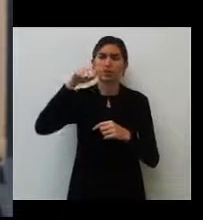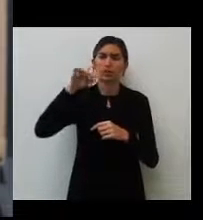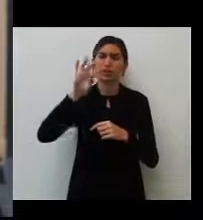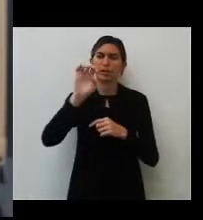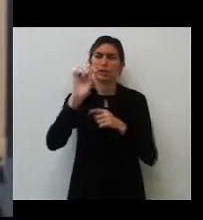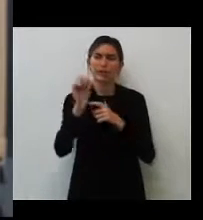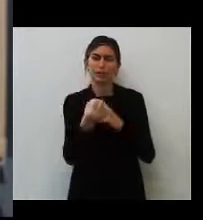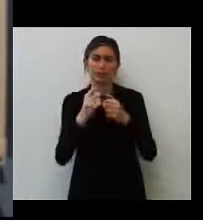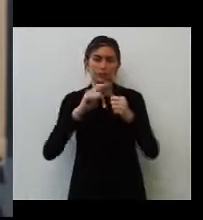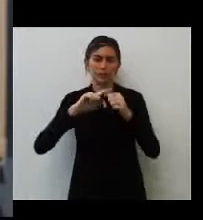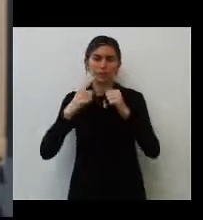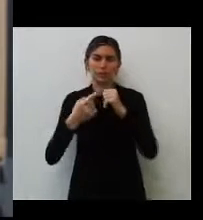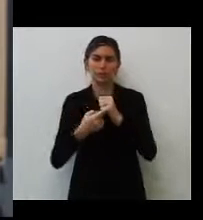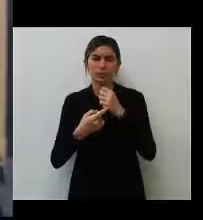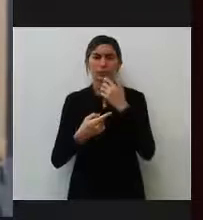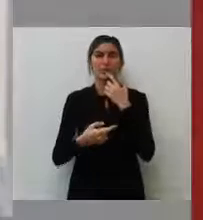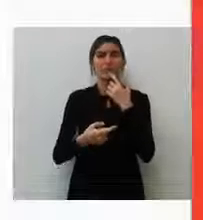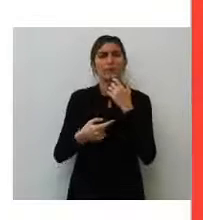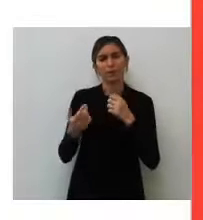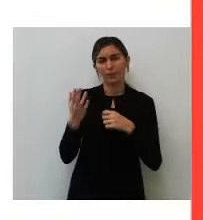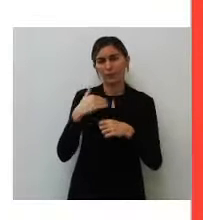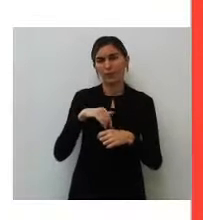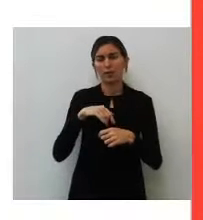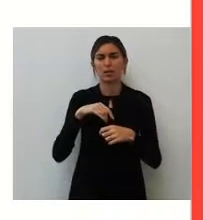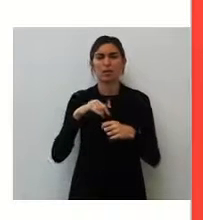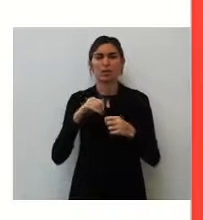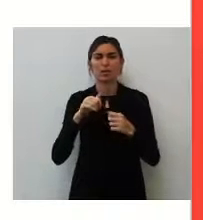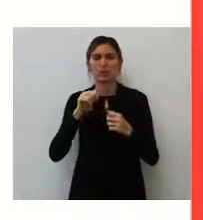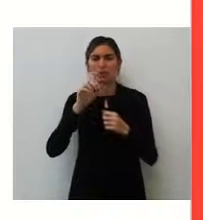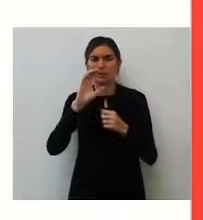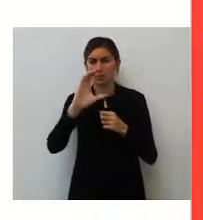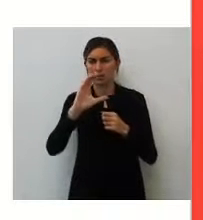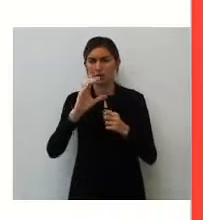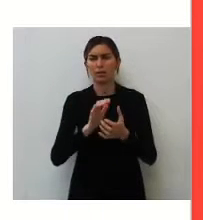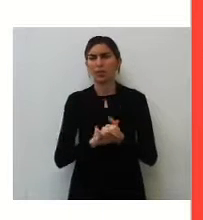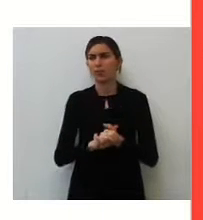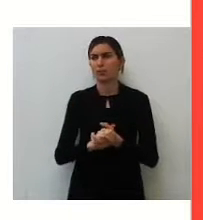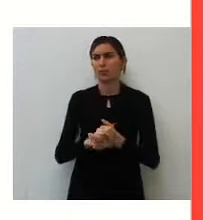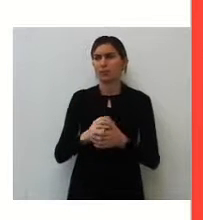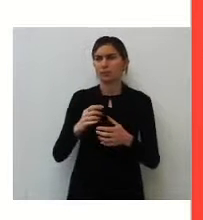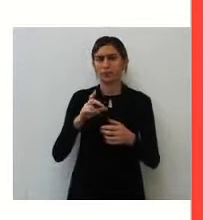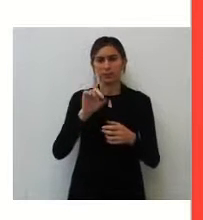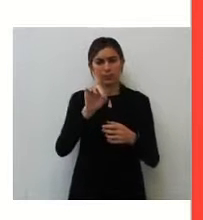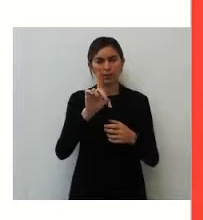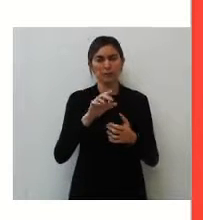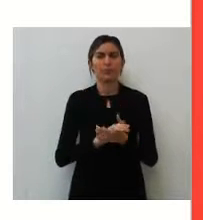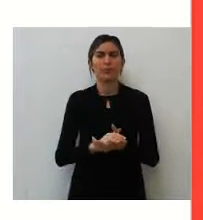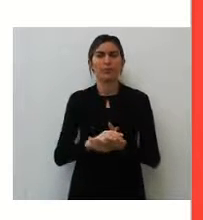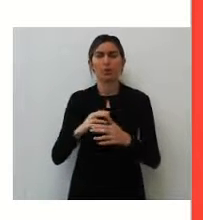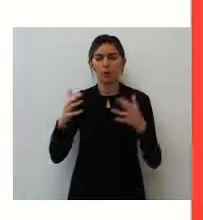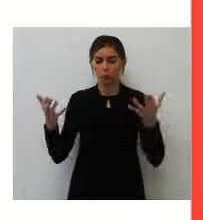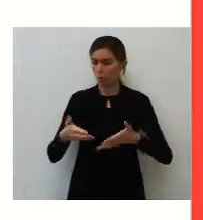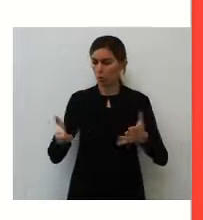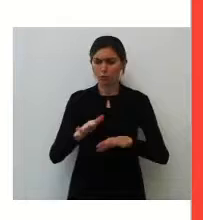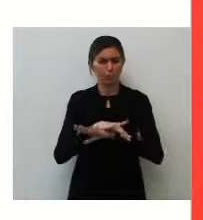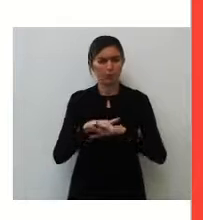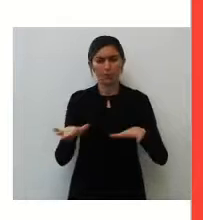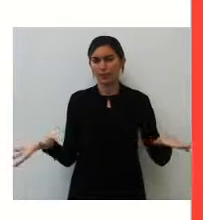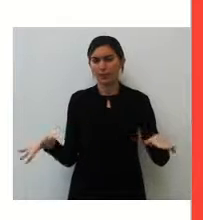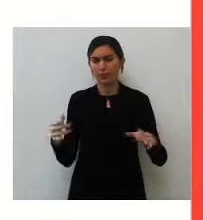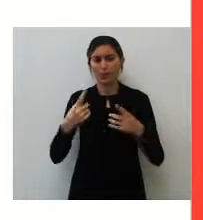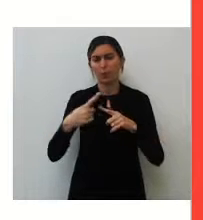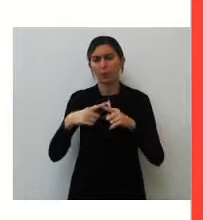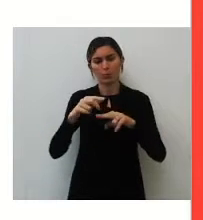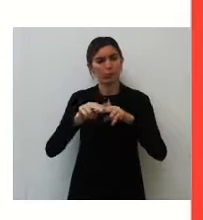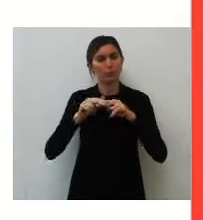funciona como adjetivo vamos embora letras e opa letra de por hoje já basta